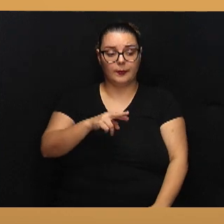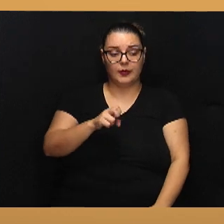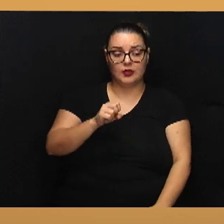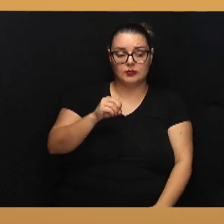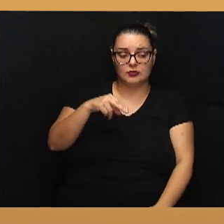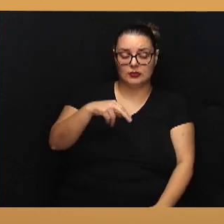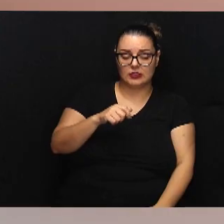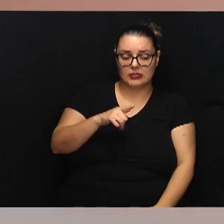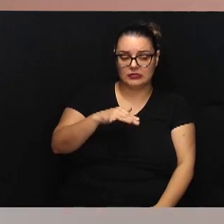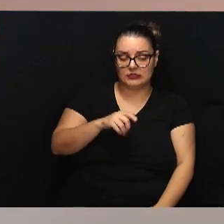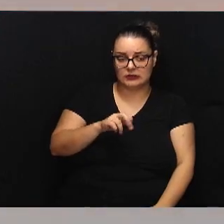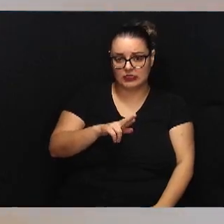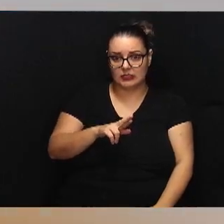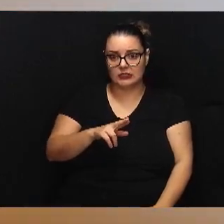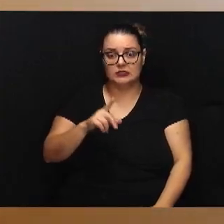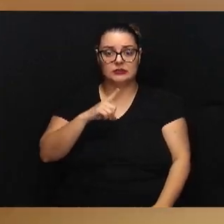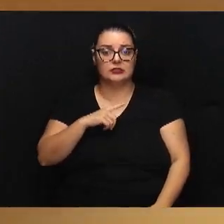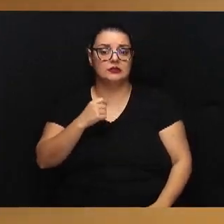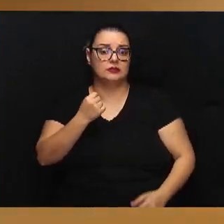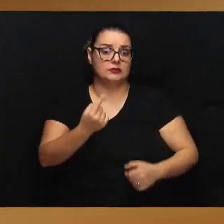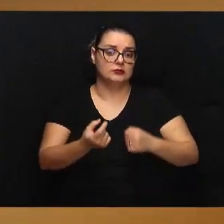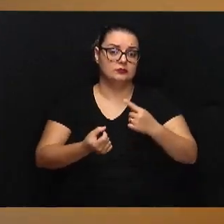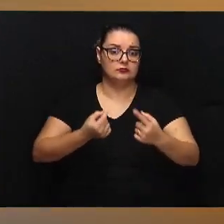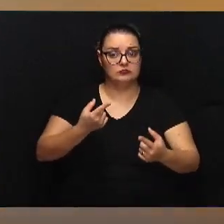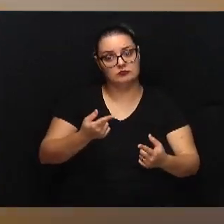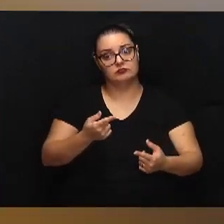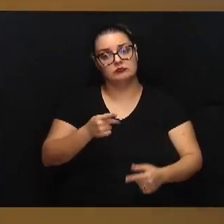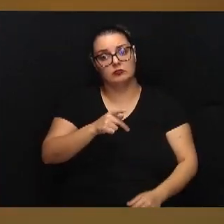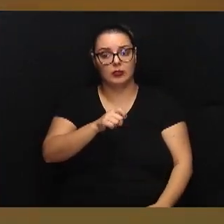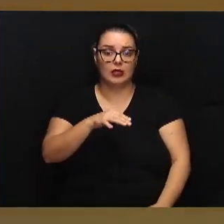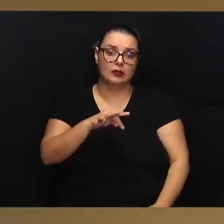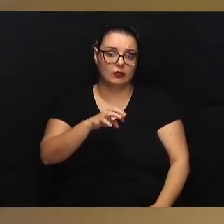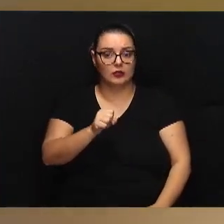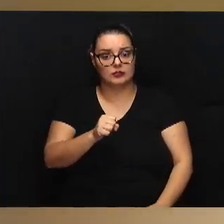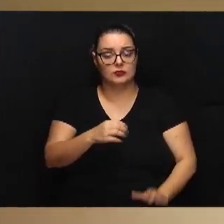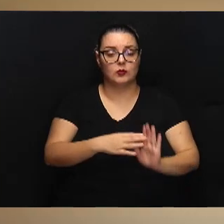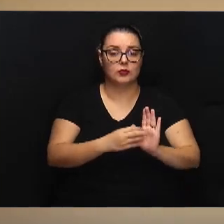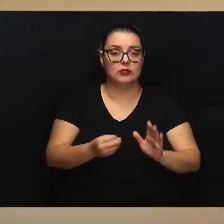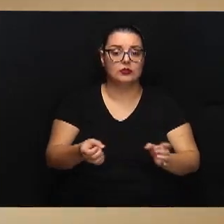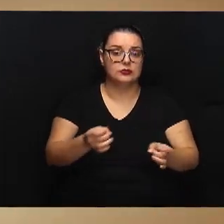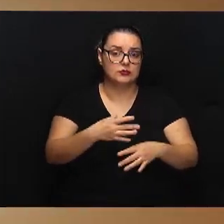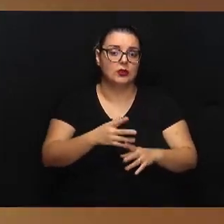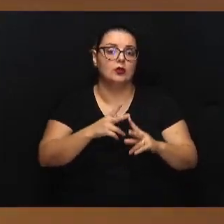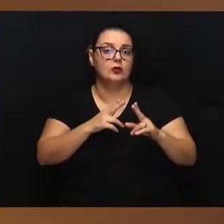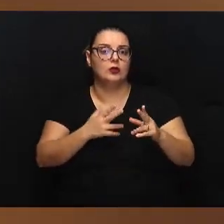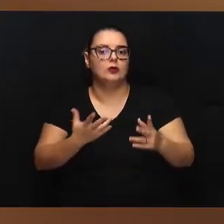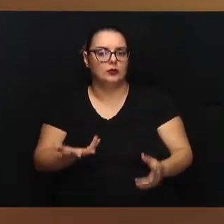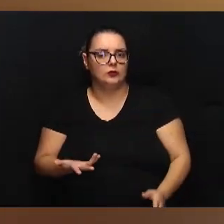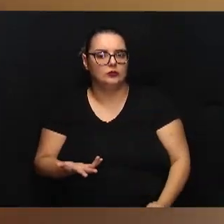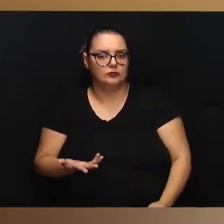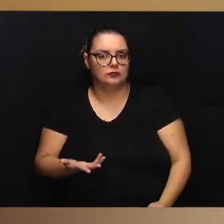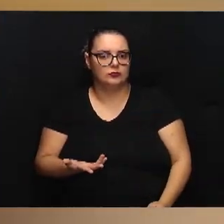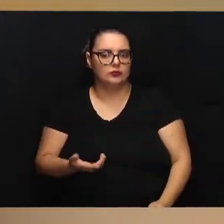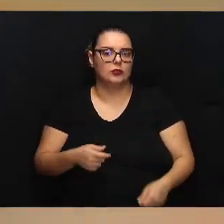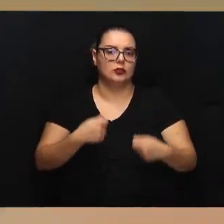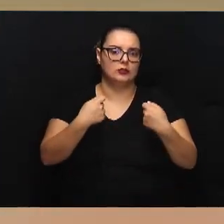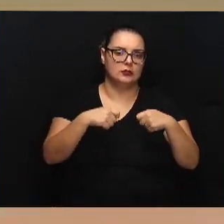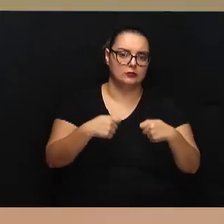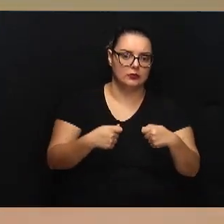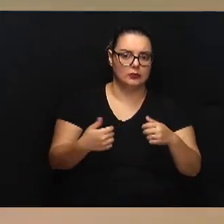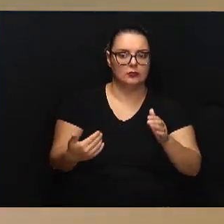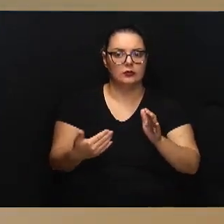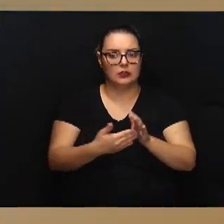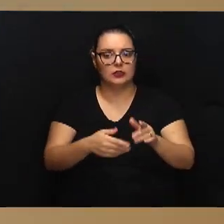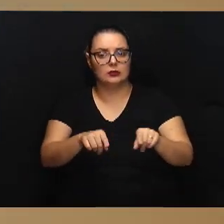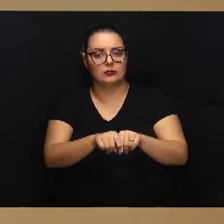mesmo tendo já alguns, digamos que pacotes ou modelos prontos, de acordo com as necessidades ou até também alguns clientes